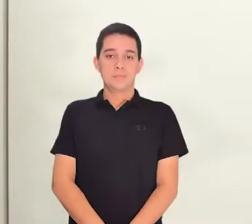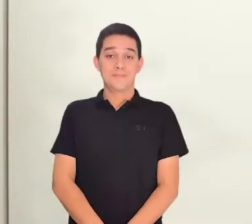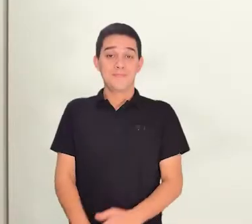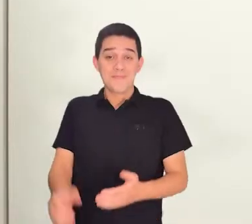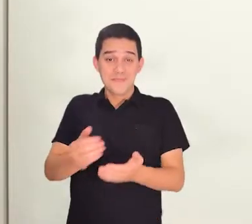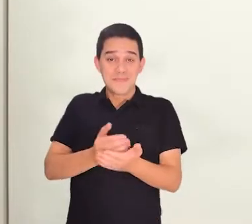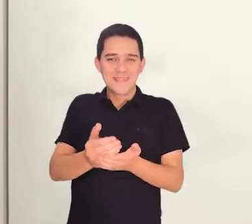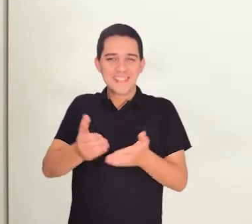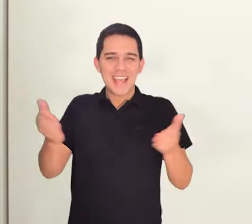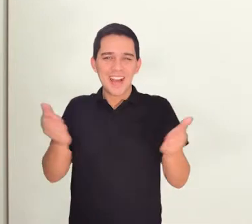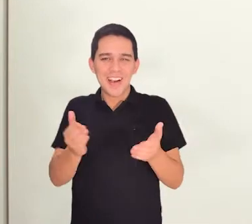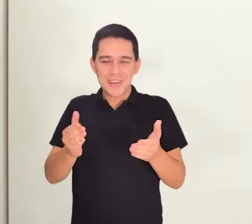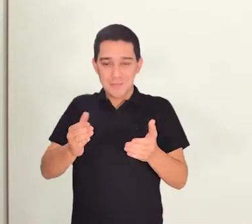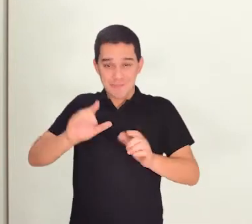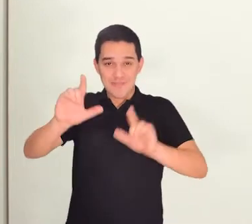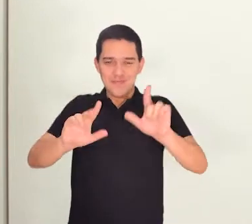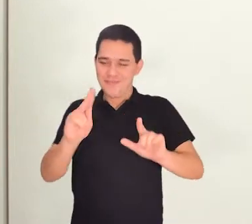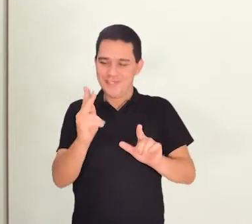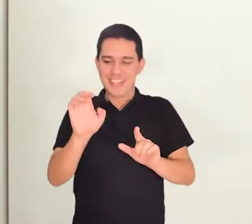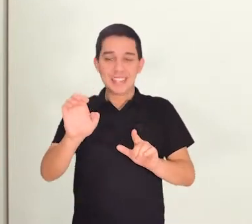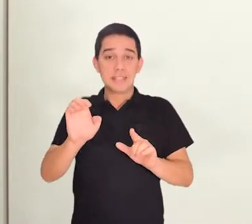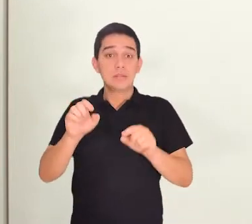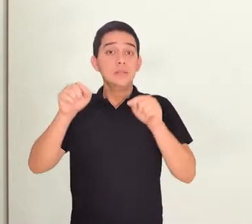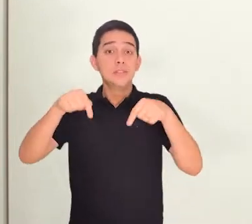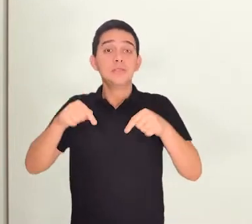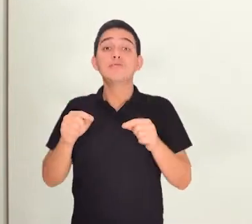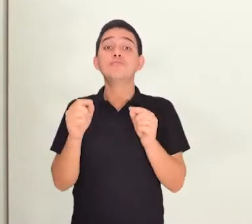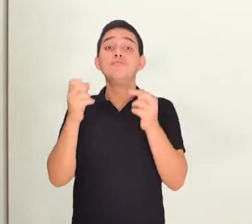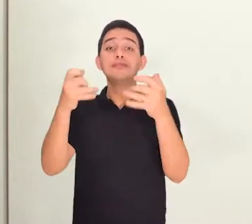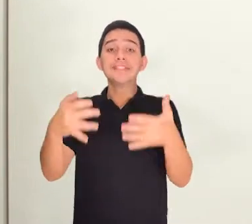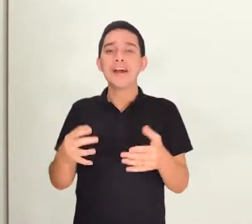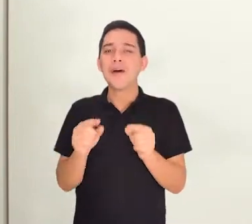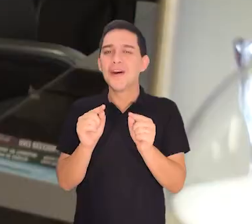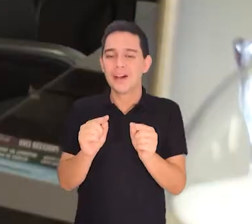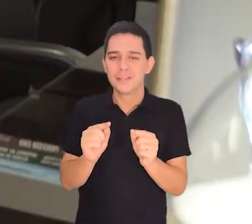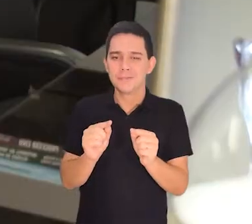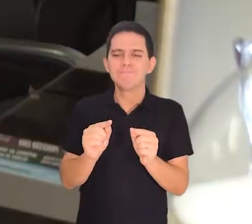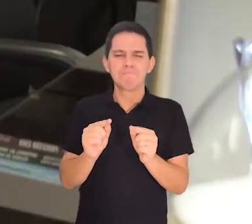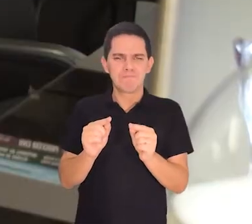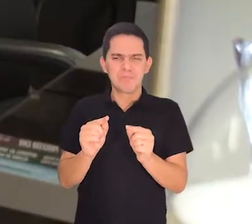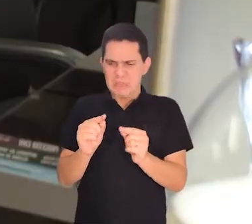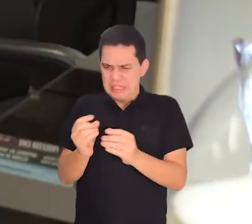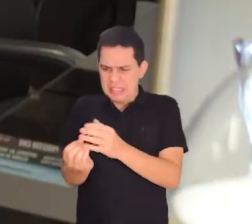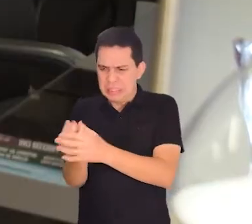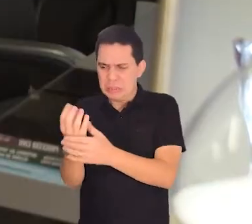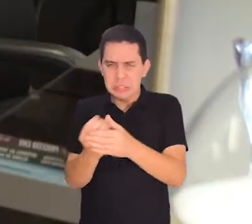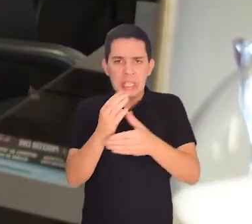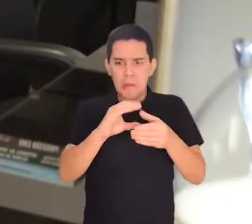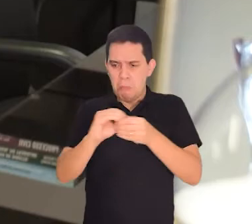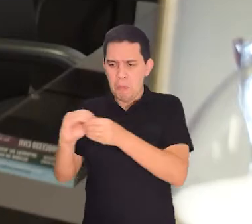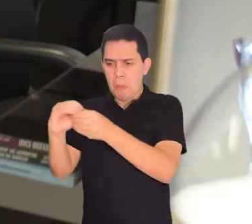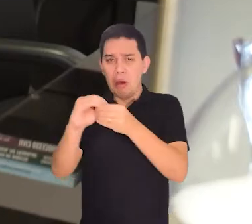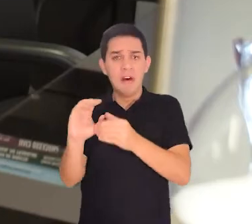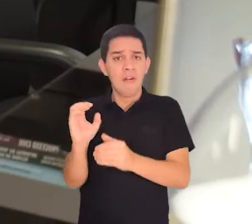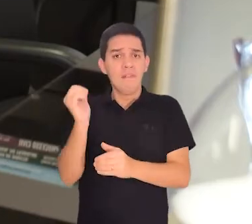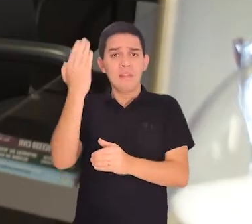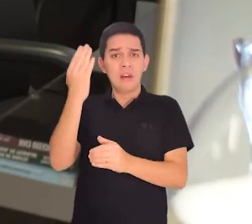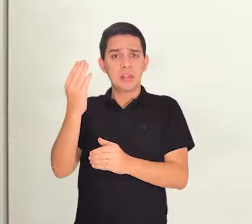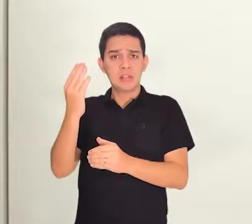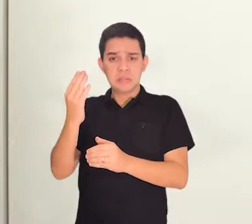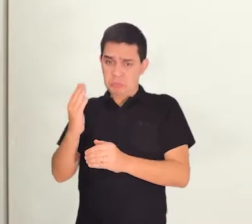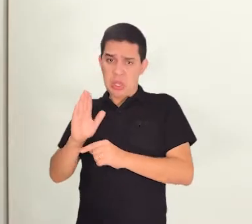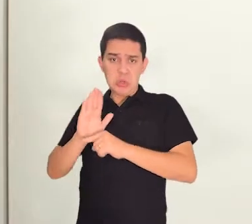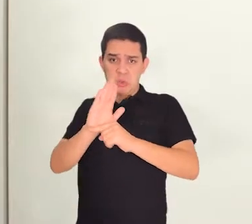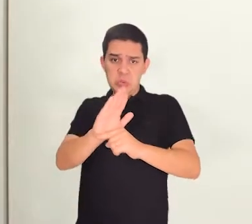Começa agora mais um programa Hora Extra e nesta edição você confere as seguintes notícias. Falsas cooperativas negam direitos aos